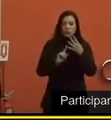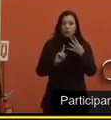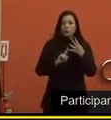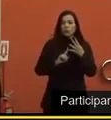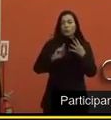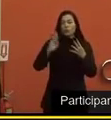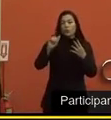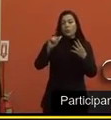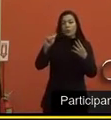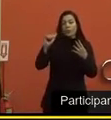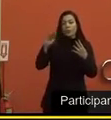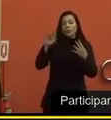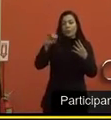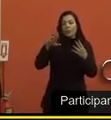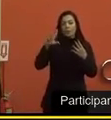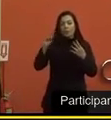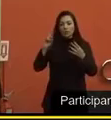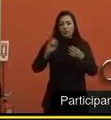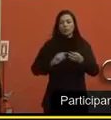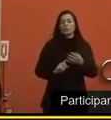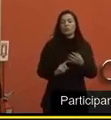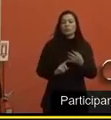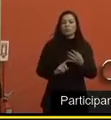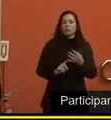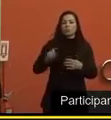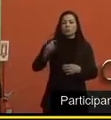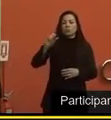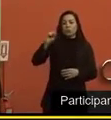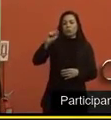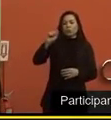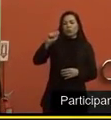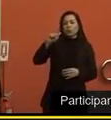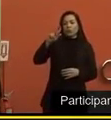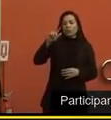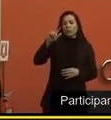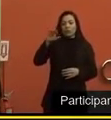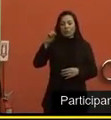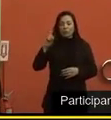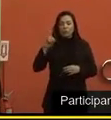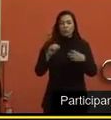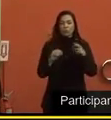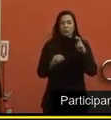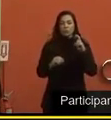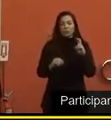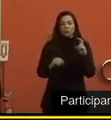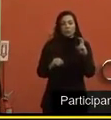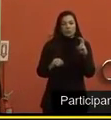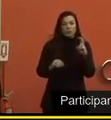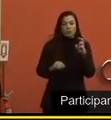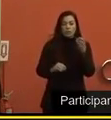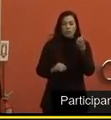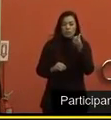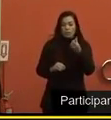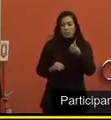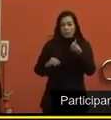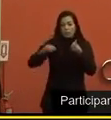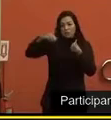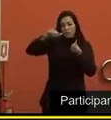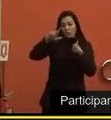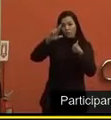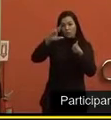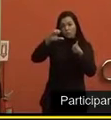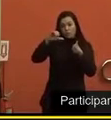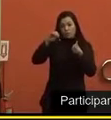doutor Valberto Fernandes de Lima, doutor Sávio Renato Bittencourt Soares Silva, doutor Márcio